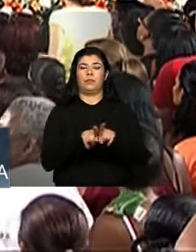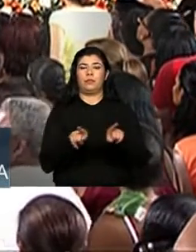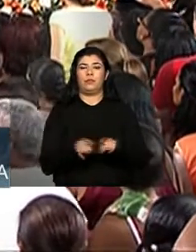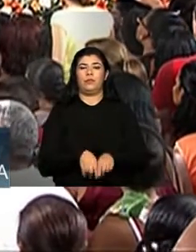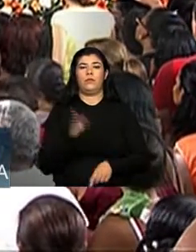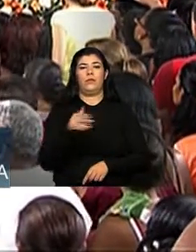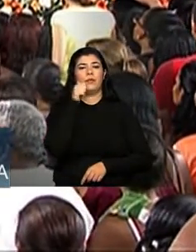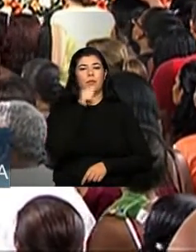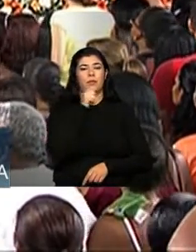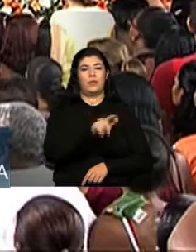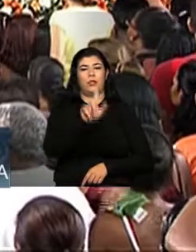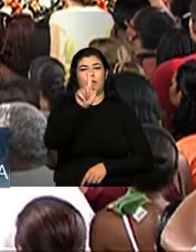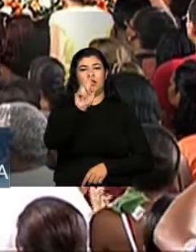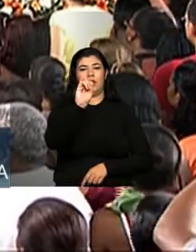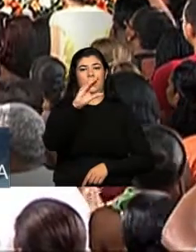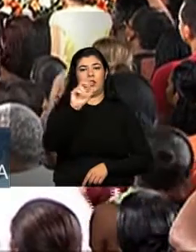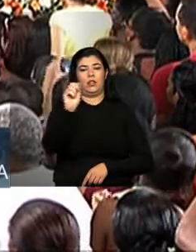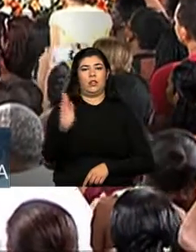Gica Lopes,